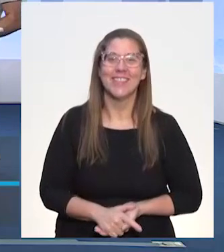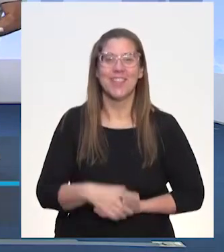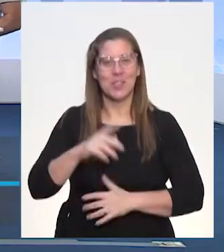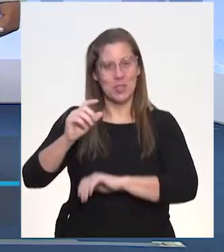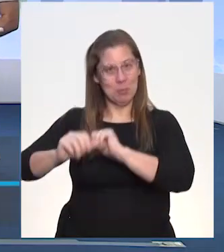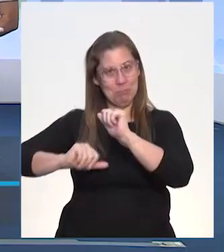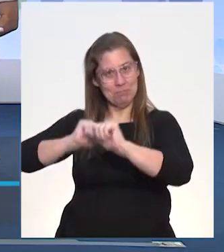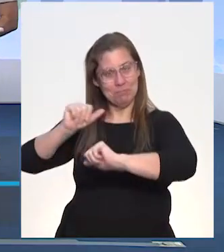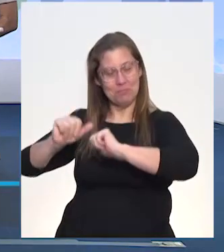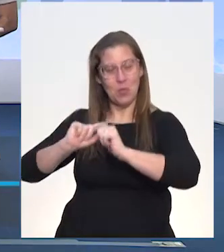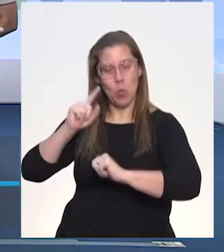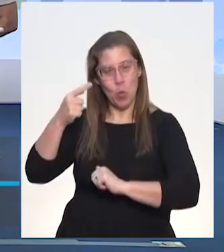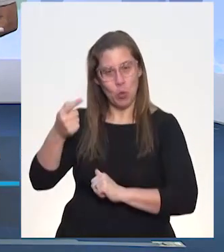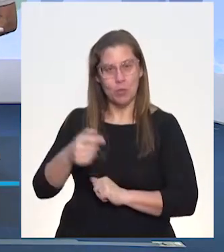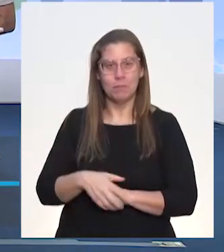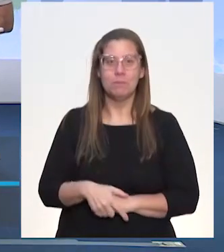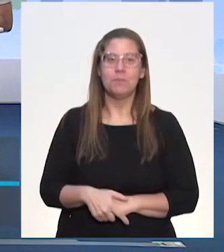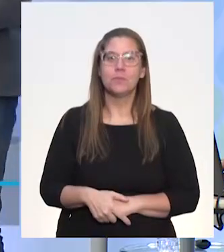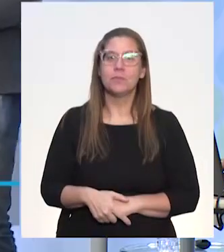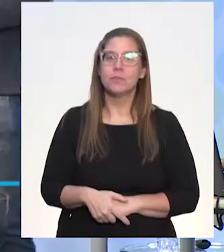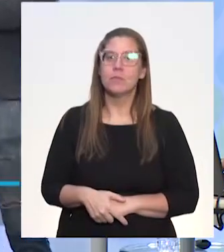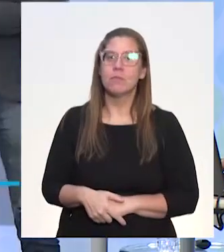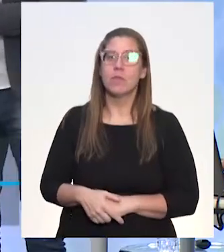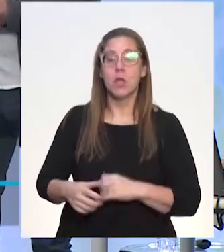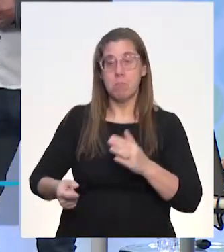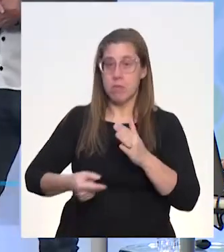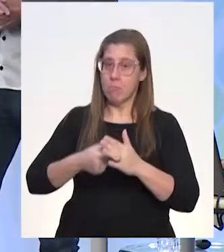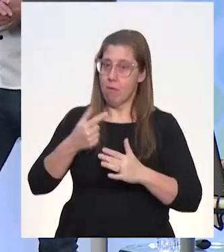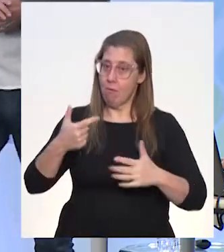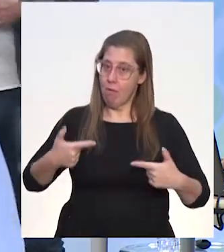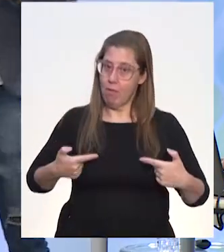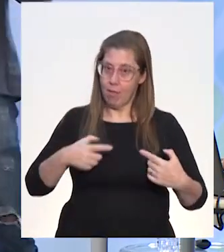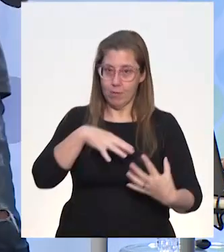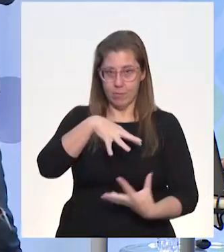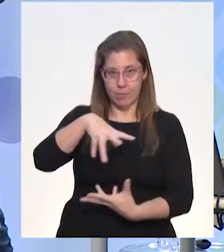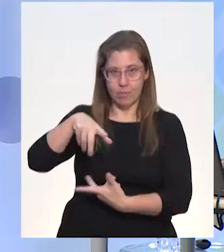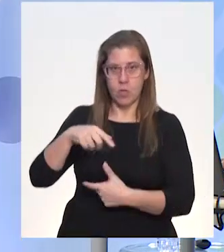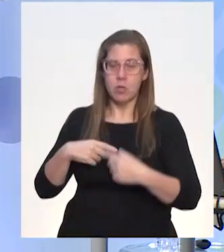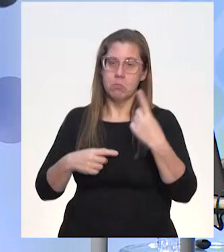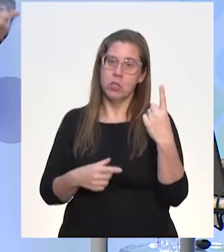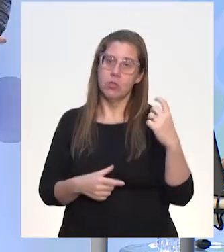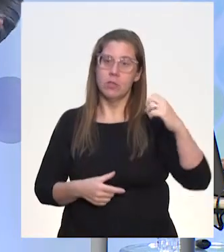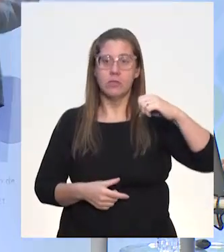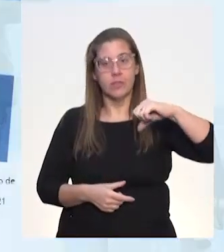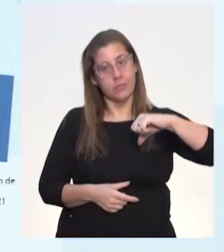trocar aqui então o próximo, por gentileza. Primeira Guerra Mundial,